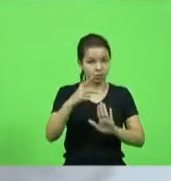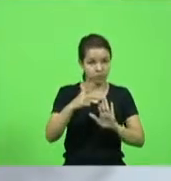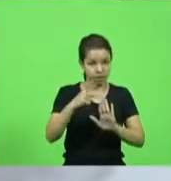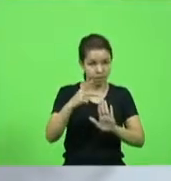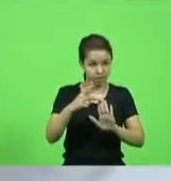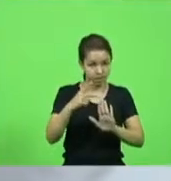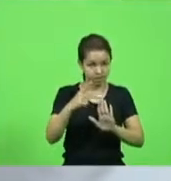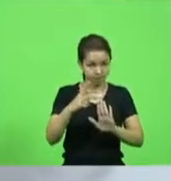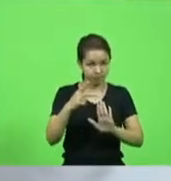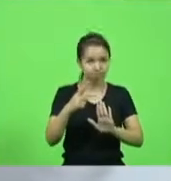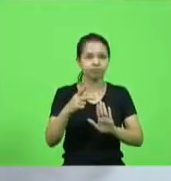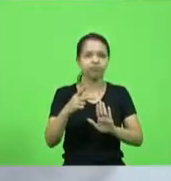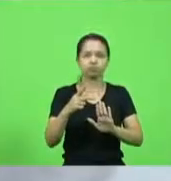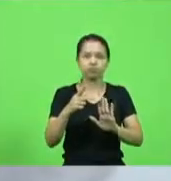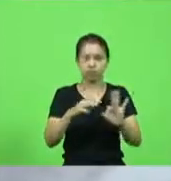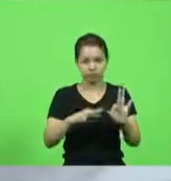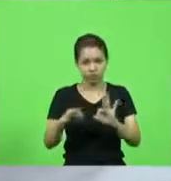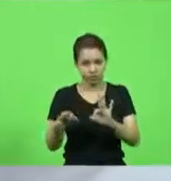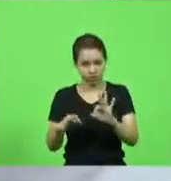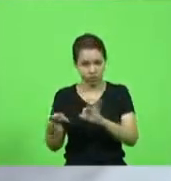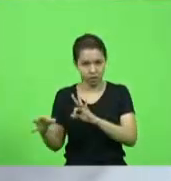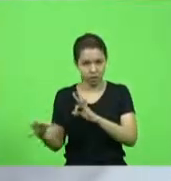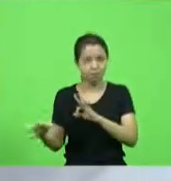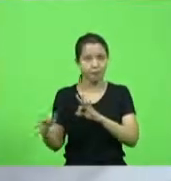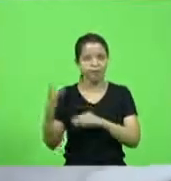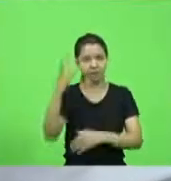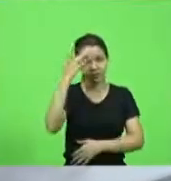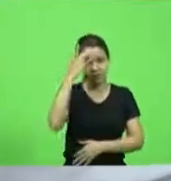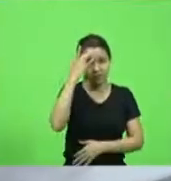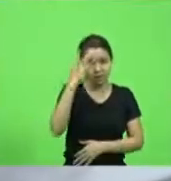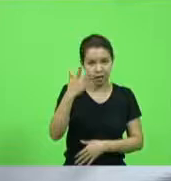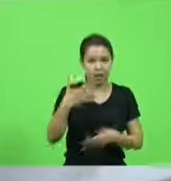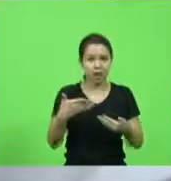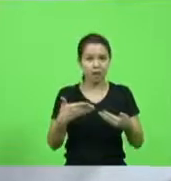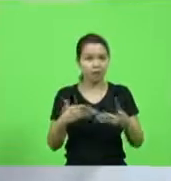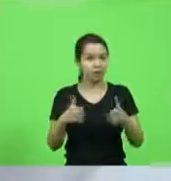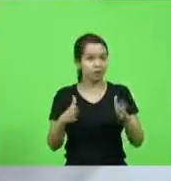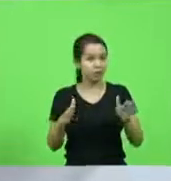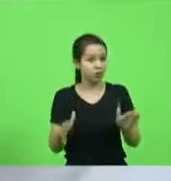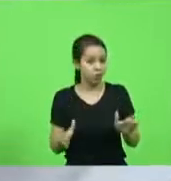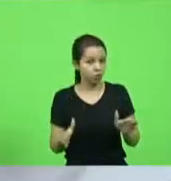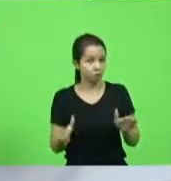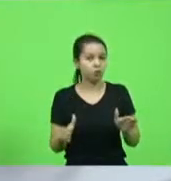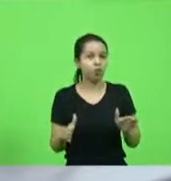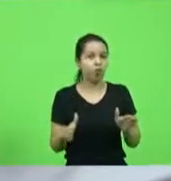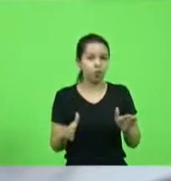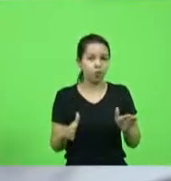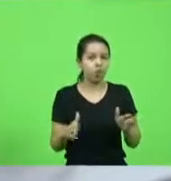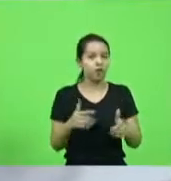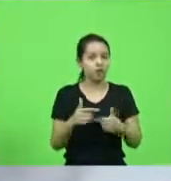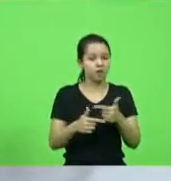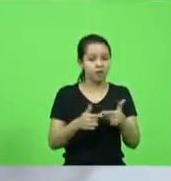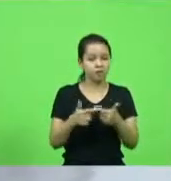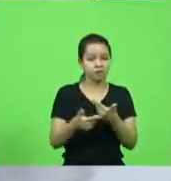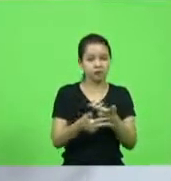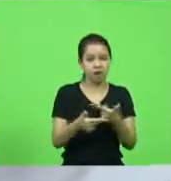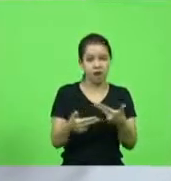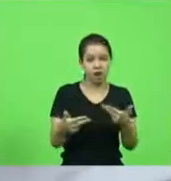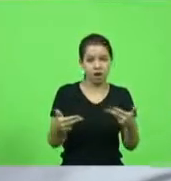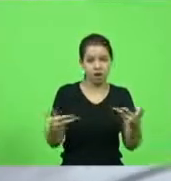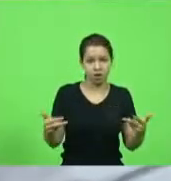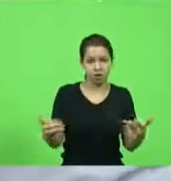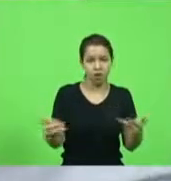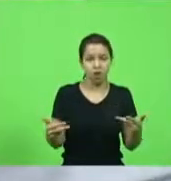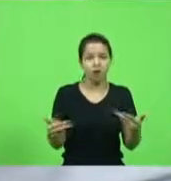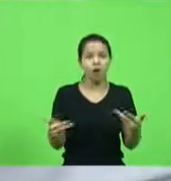oferecemos portarias para facilitar a abertura de vários tipos de atividades com uma